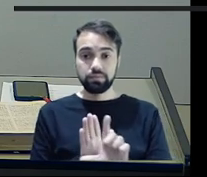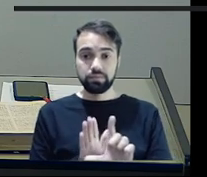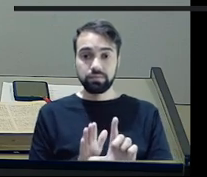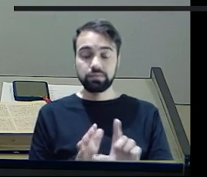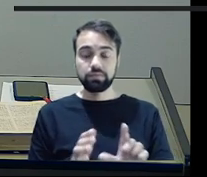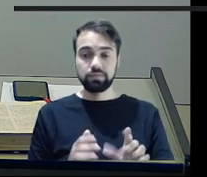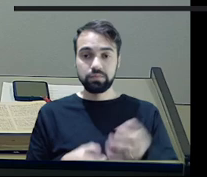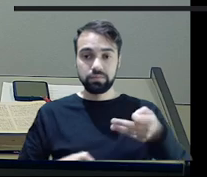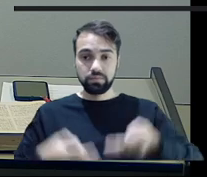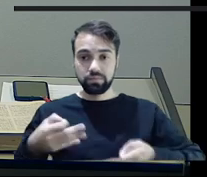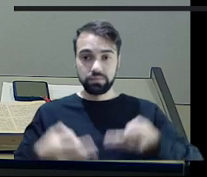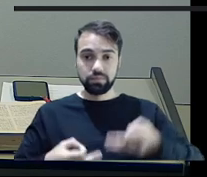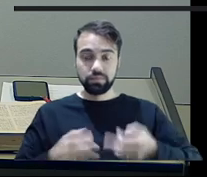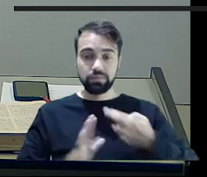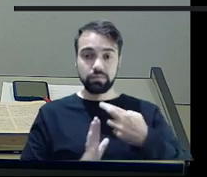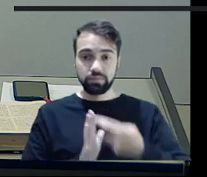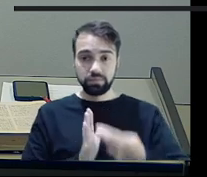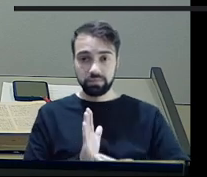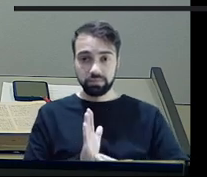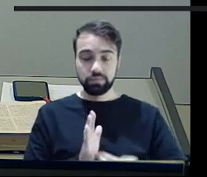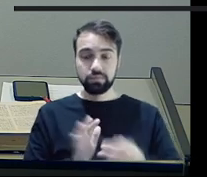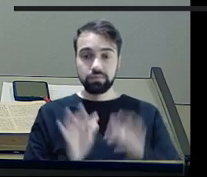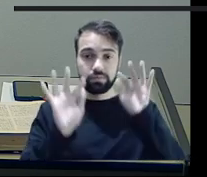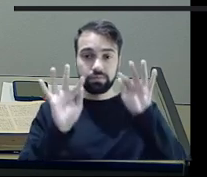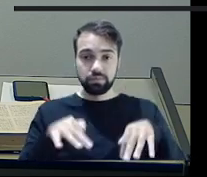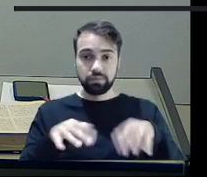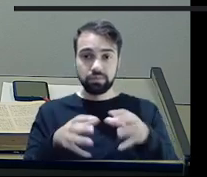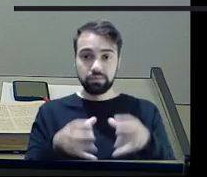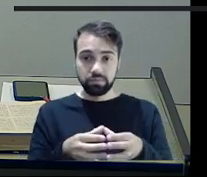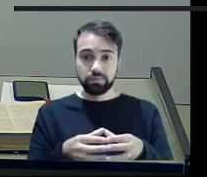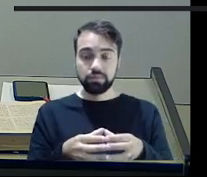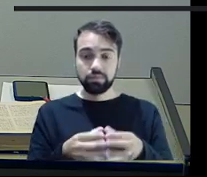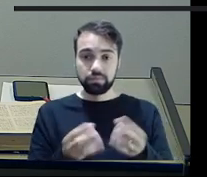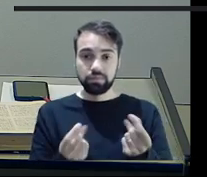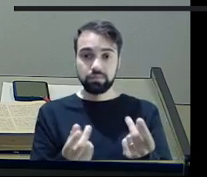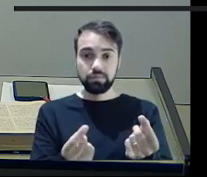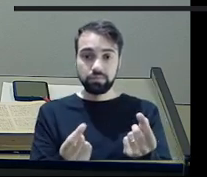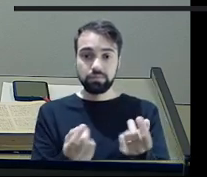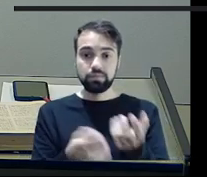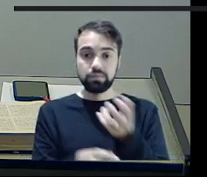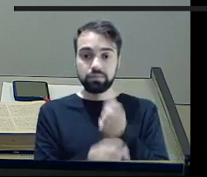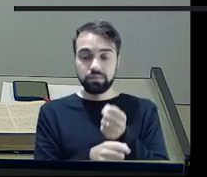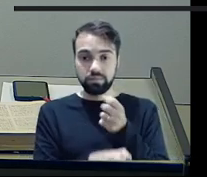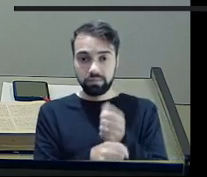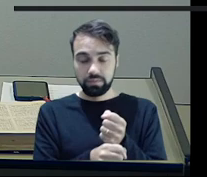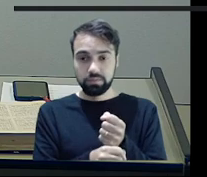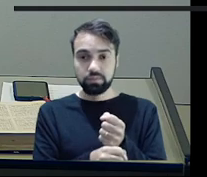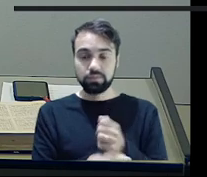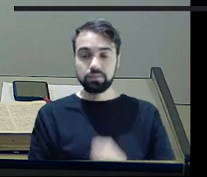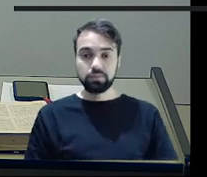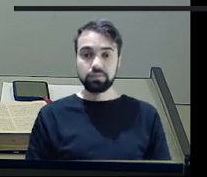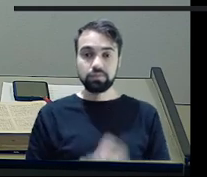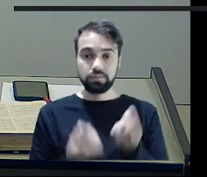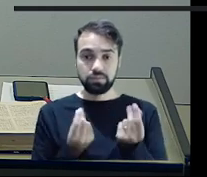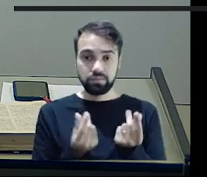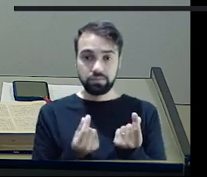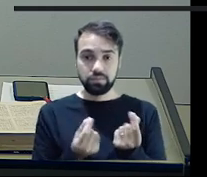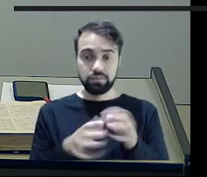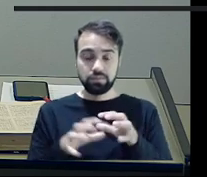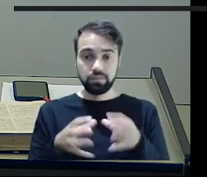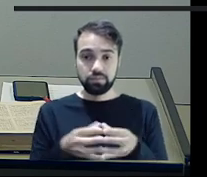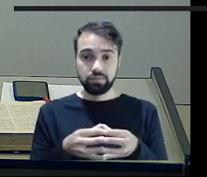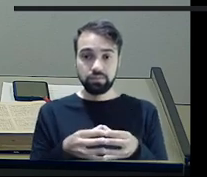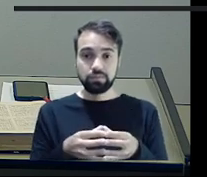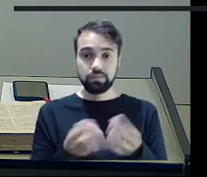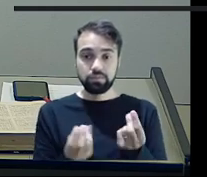e Redação Final, Comissão Permanente de Finanças e Orçamento, Comissão